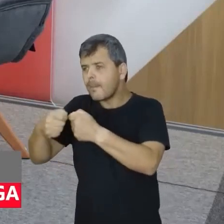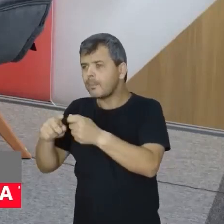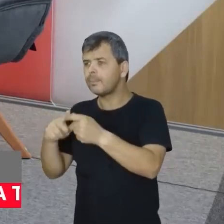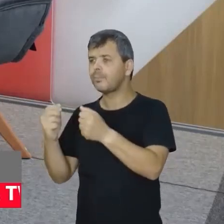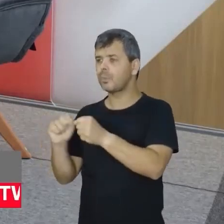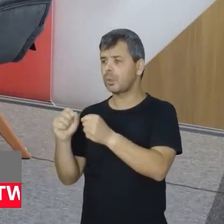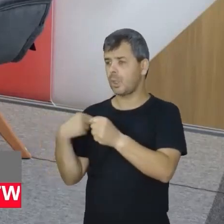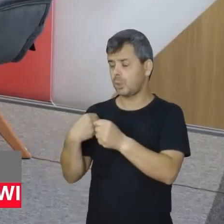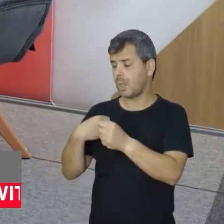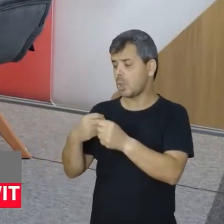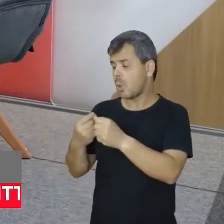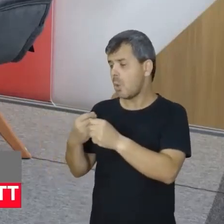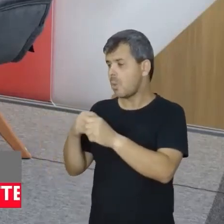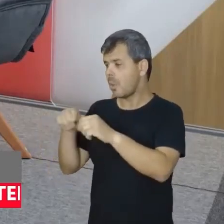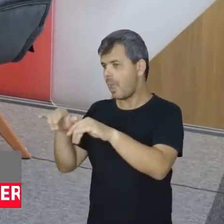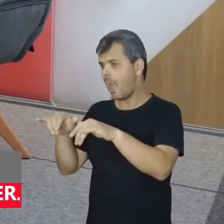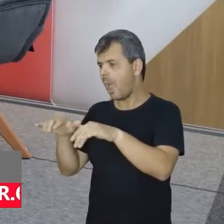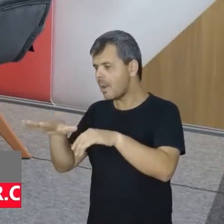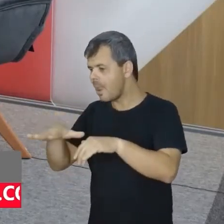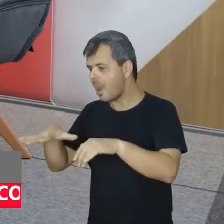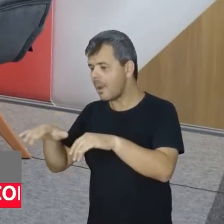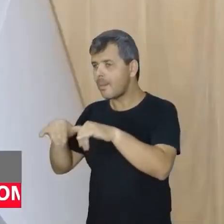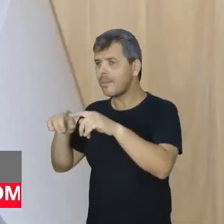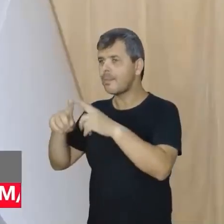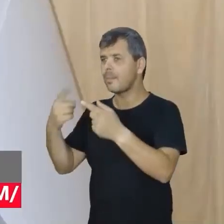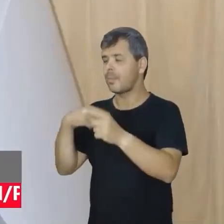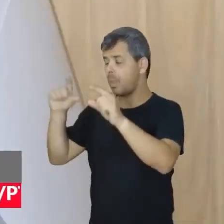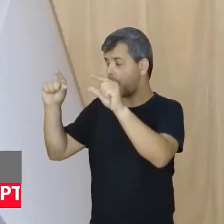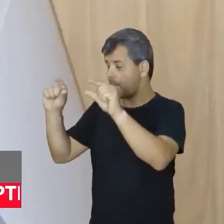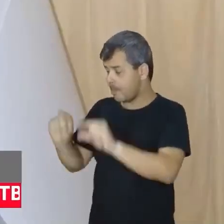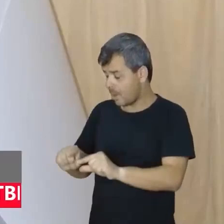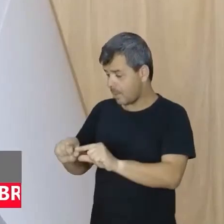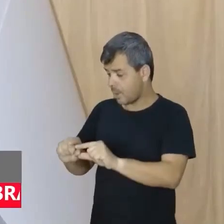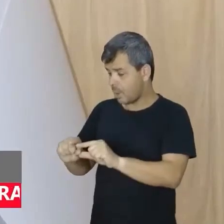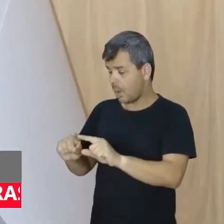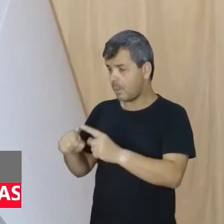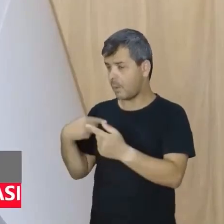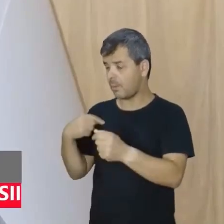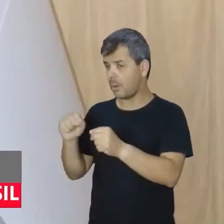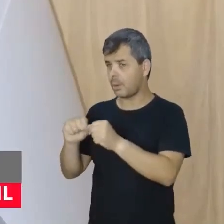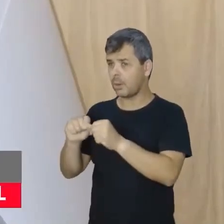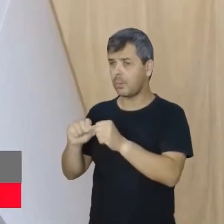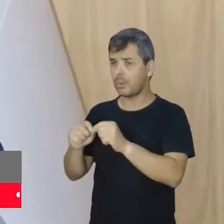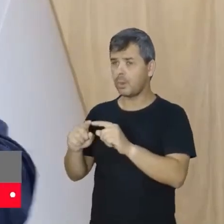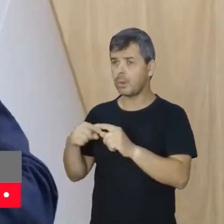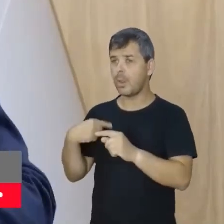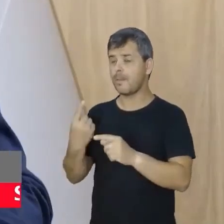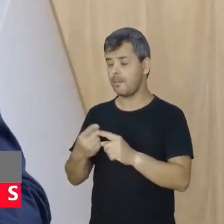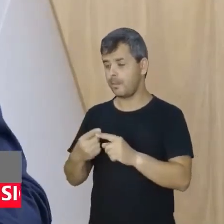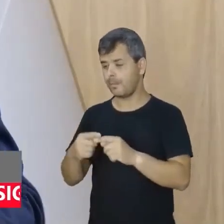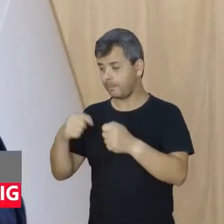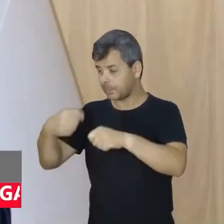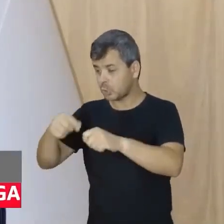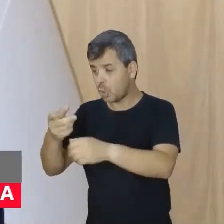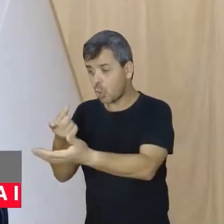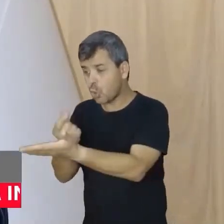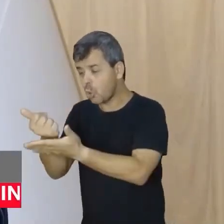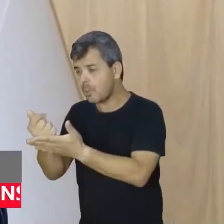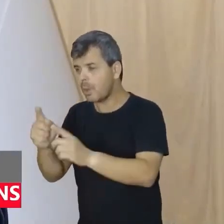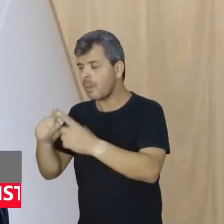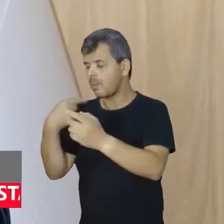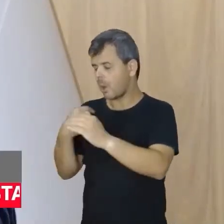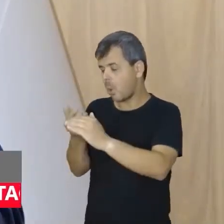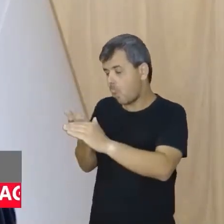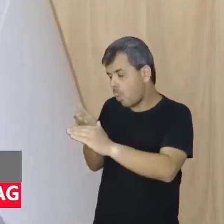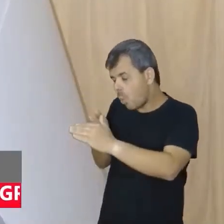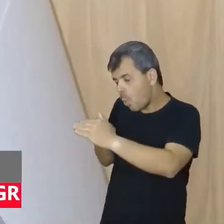tem no mercado o preço de mercado menor do que o preço mínimo que a Conab estabelece, então a Conab pode e deve comprar para fazer